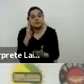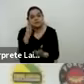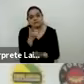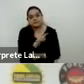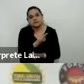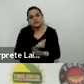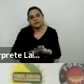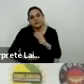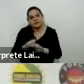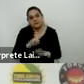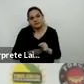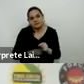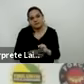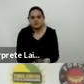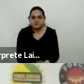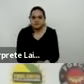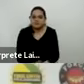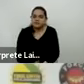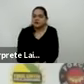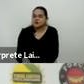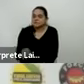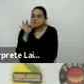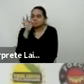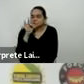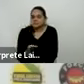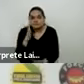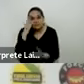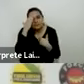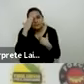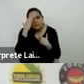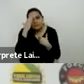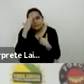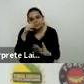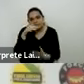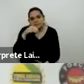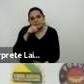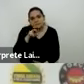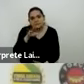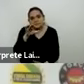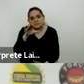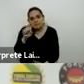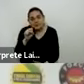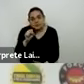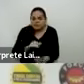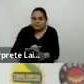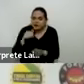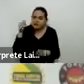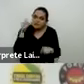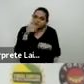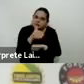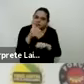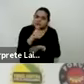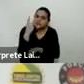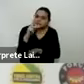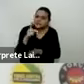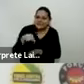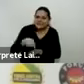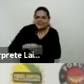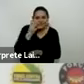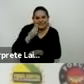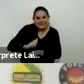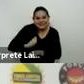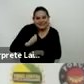certeza. Muito obrigado, Marcos, por mais essa participação sua, e a gente aguarda você aqui a